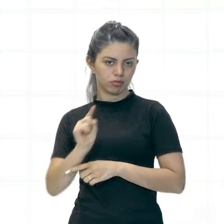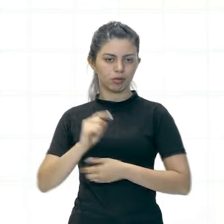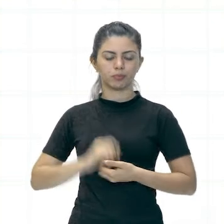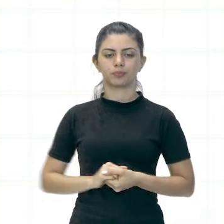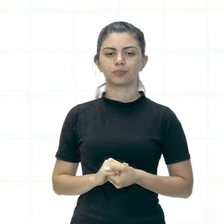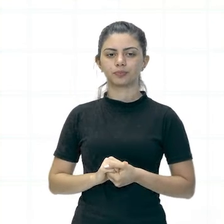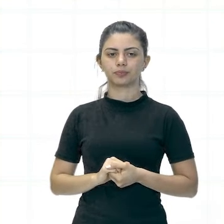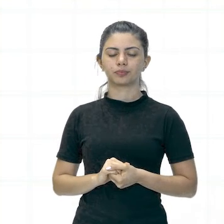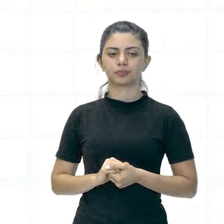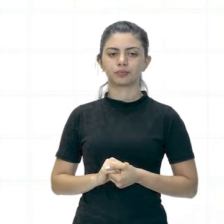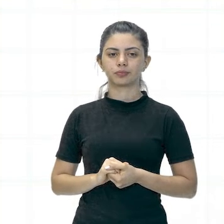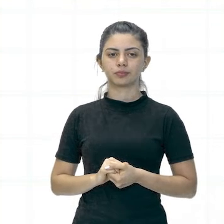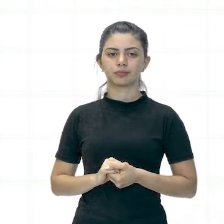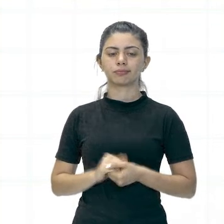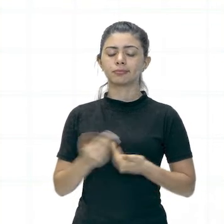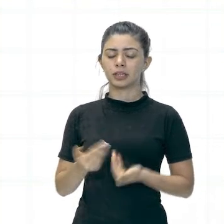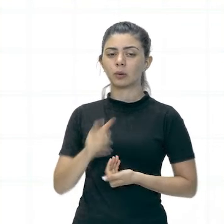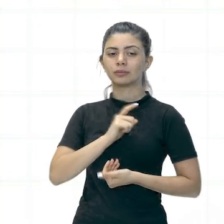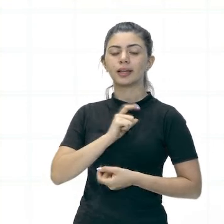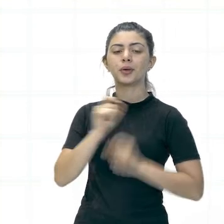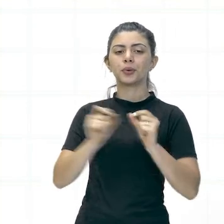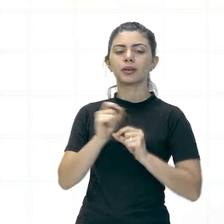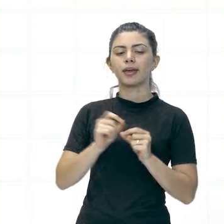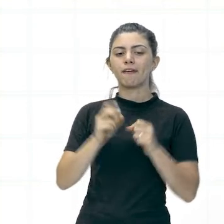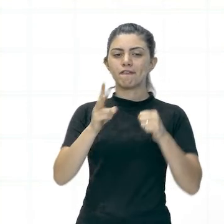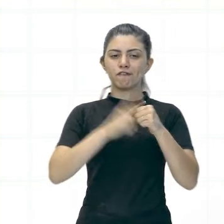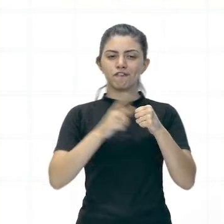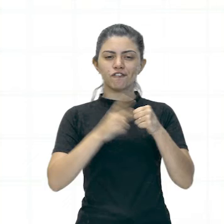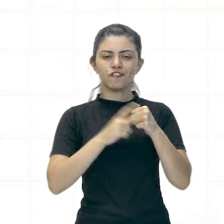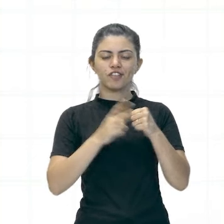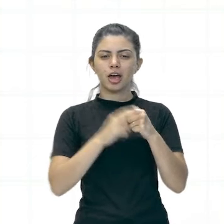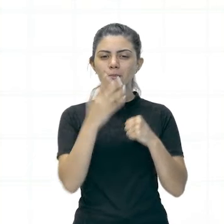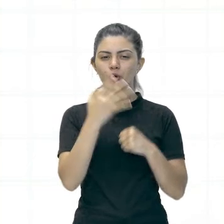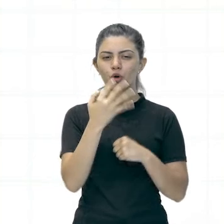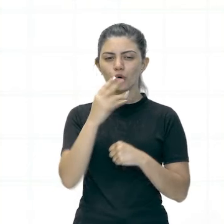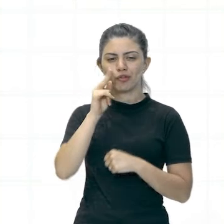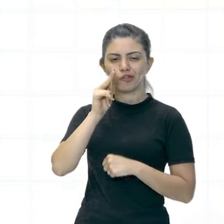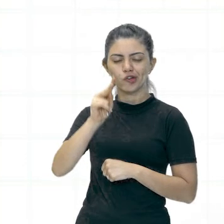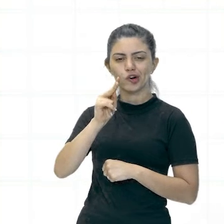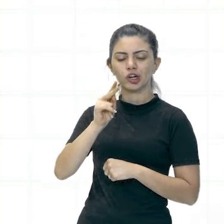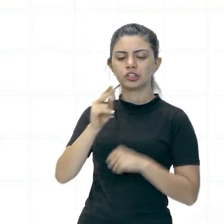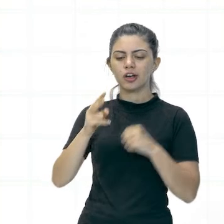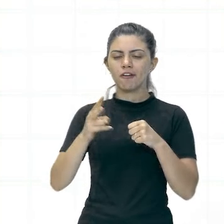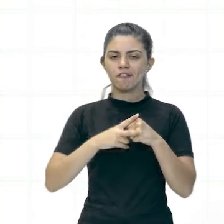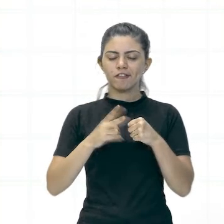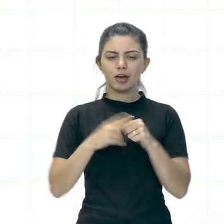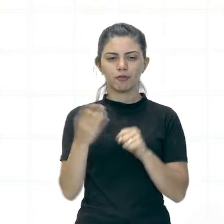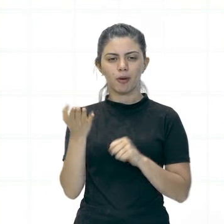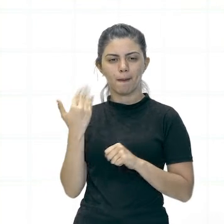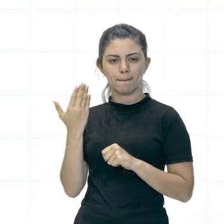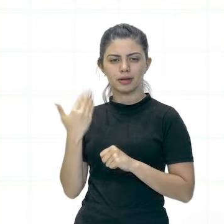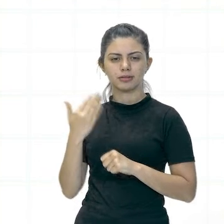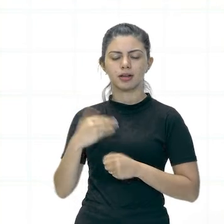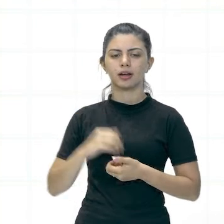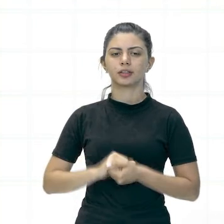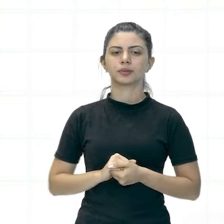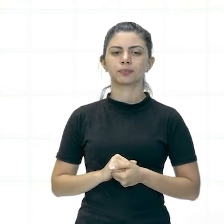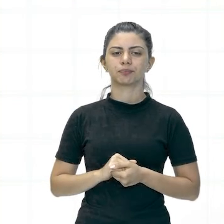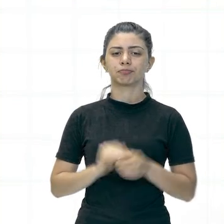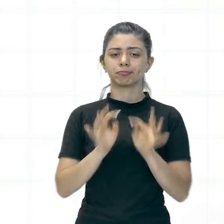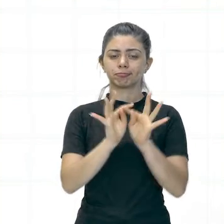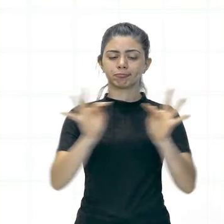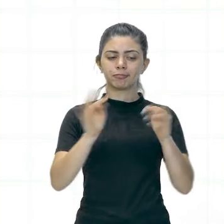aqui, ó, está em destaque os verbos que estão no passado. Então, aqui eu tenho o verbo no passado, que é o